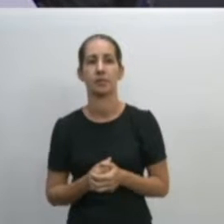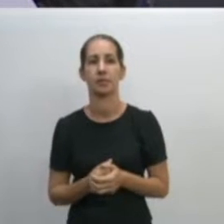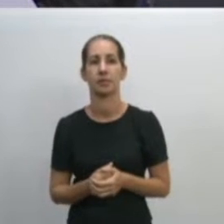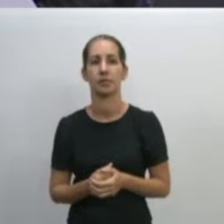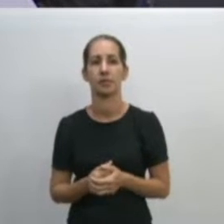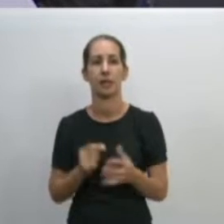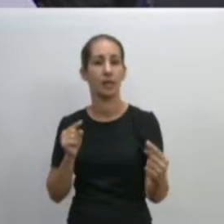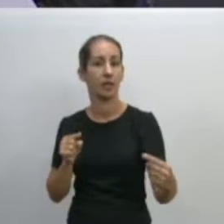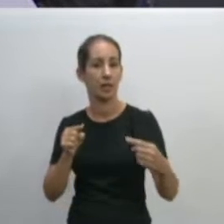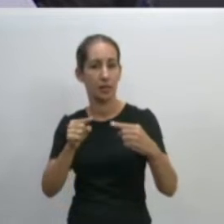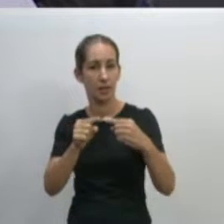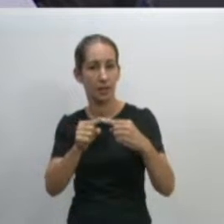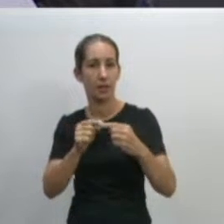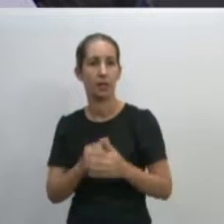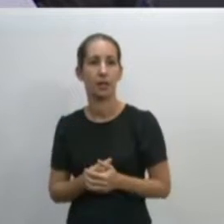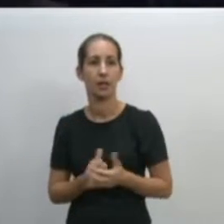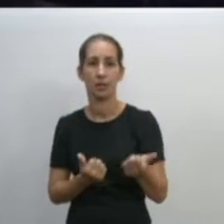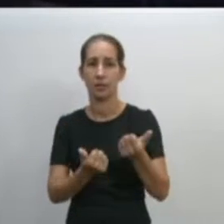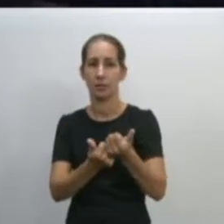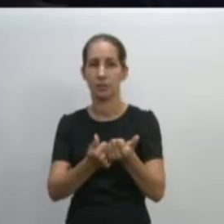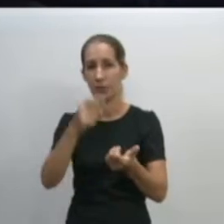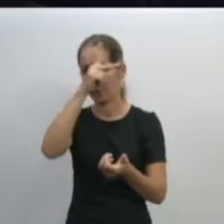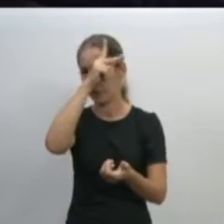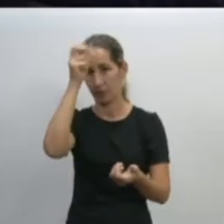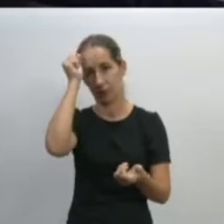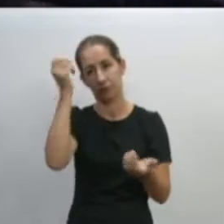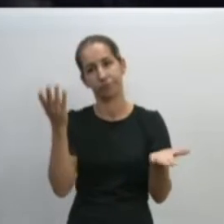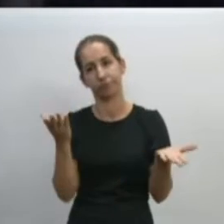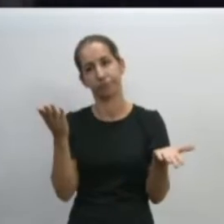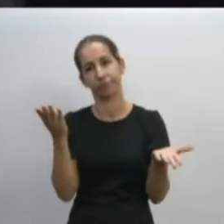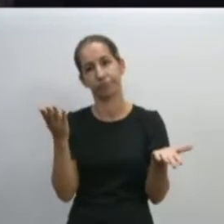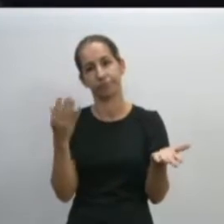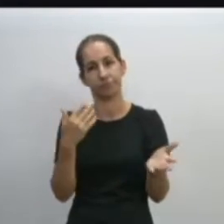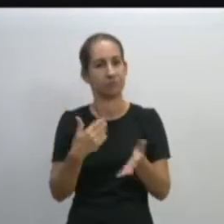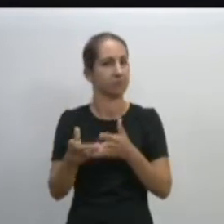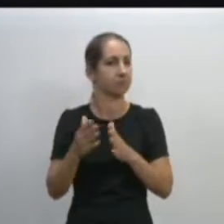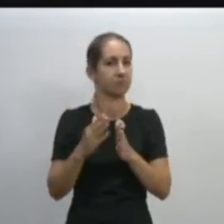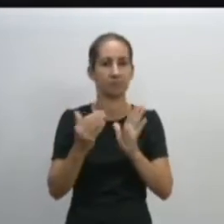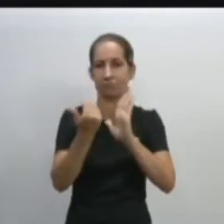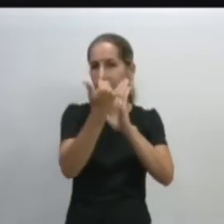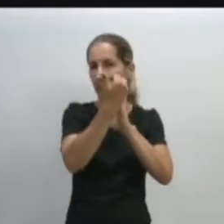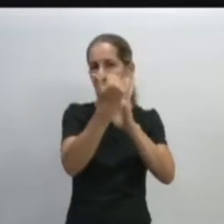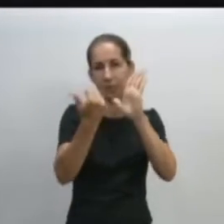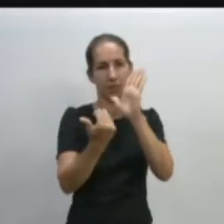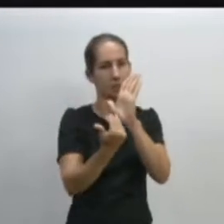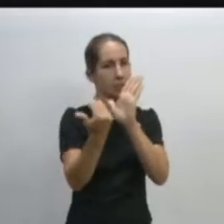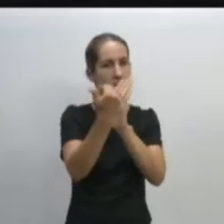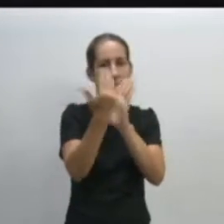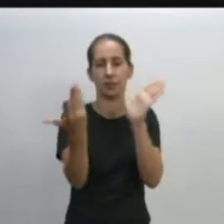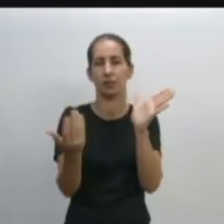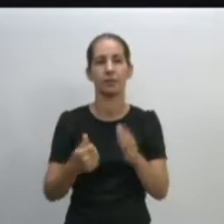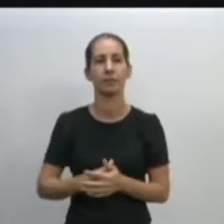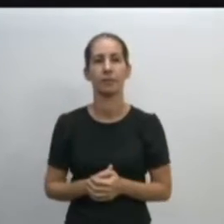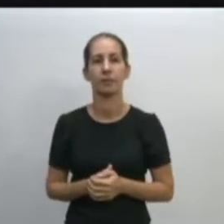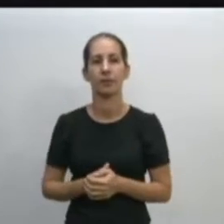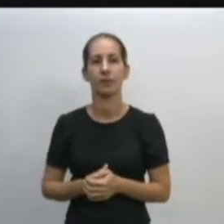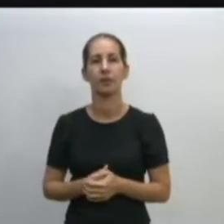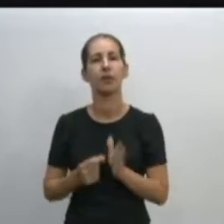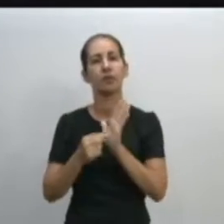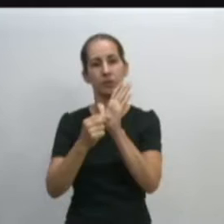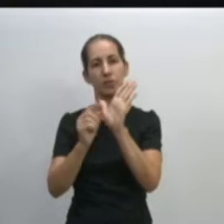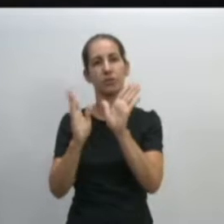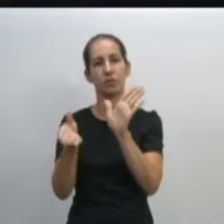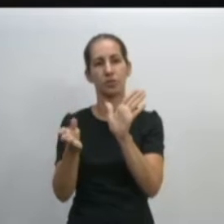pessoas ligadas a assessores do prefeito, se quebra a ordem cronológica, como Vossa Excelência tem aí